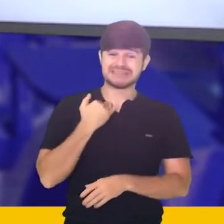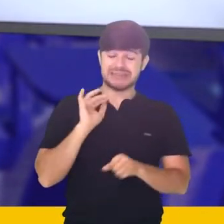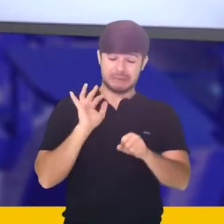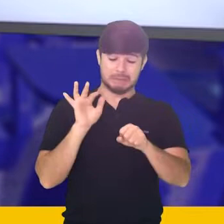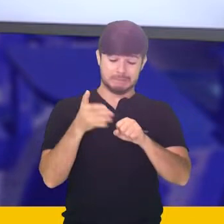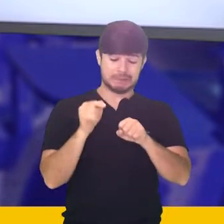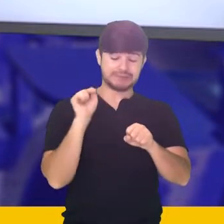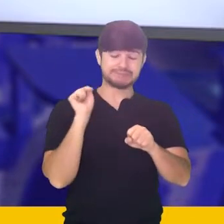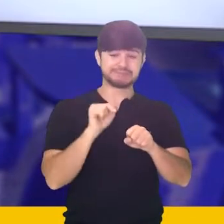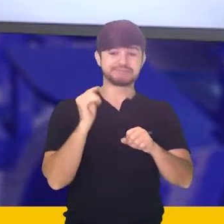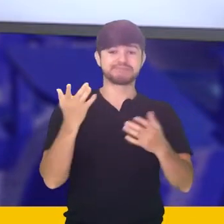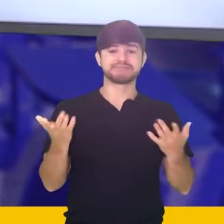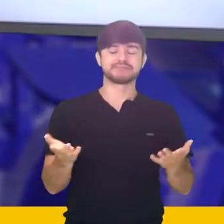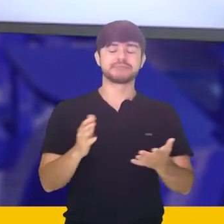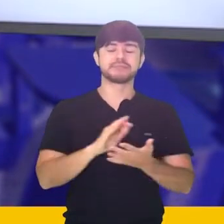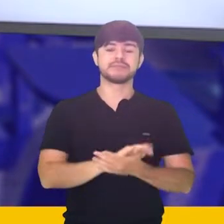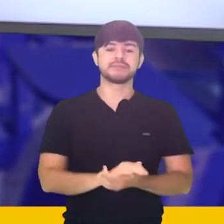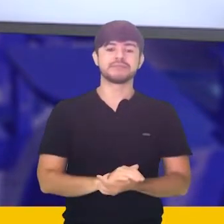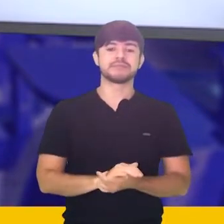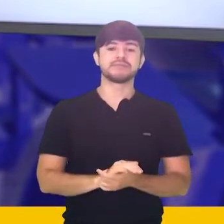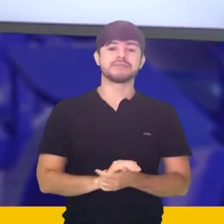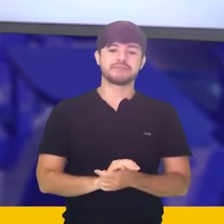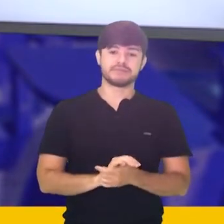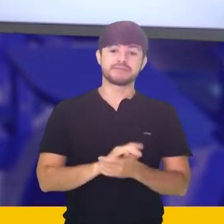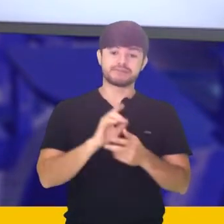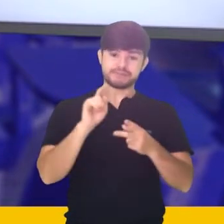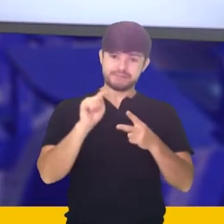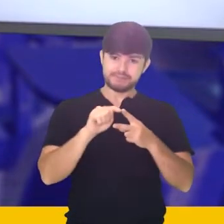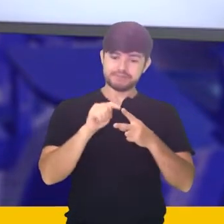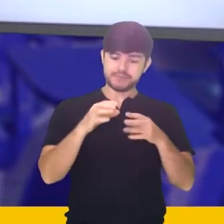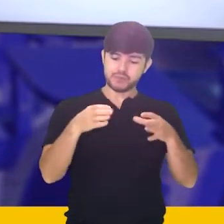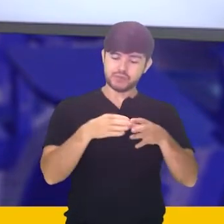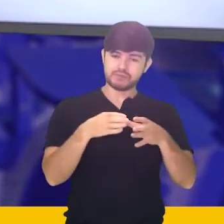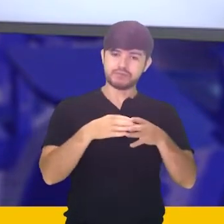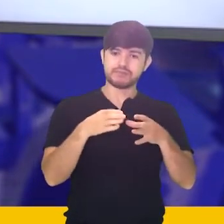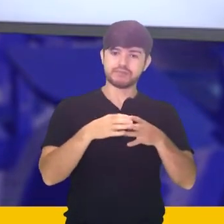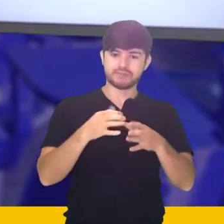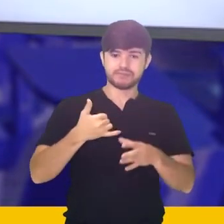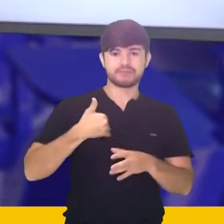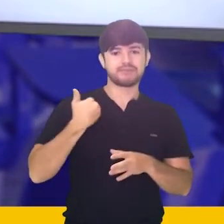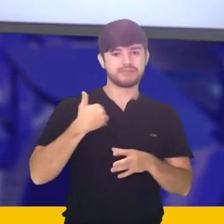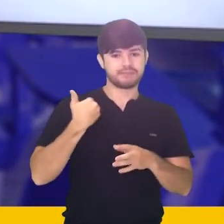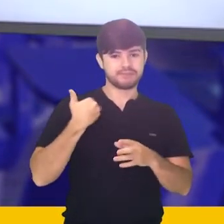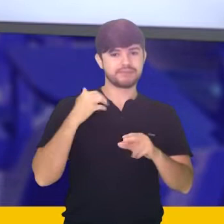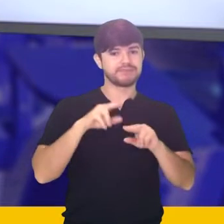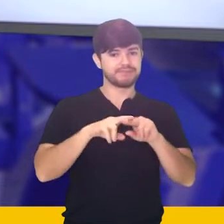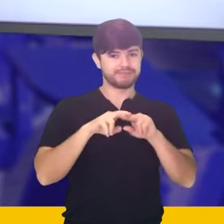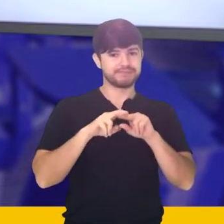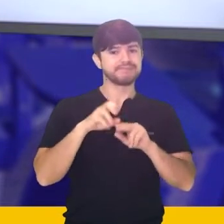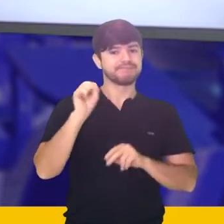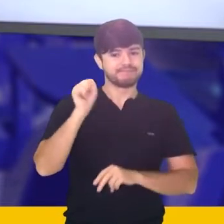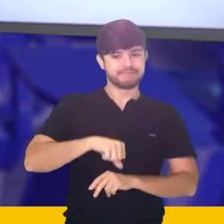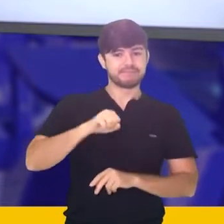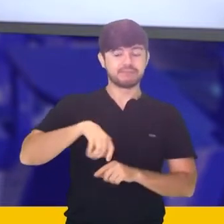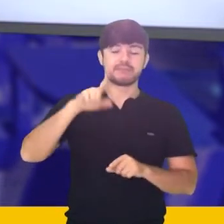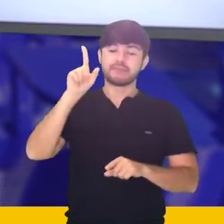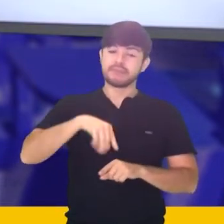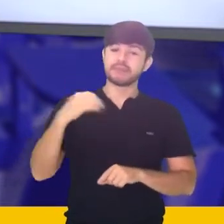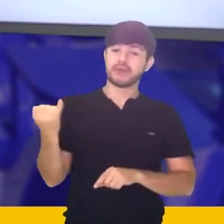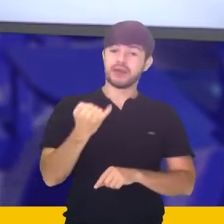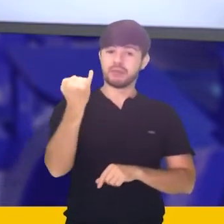vírus, e que esse é um dos fatores, beleza? Mas é importante a gente trazer também